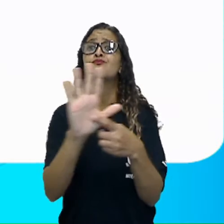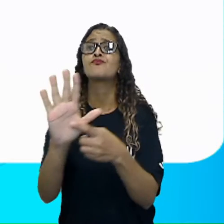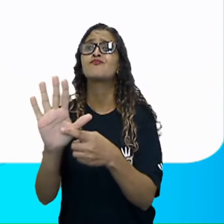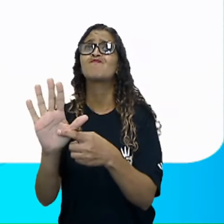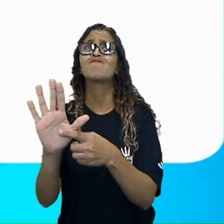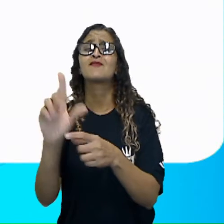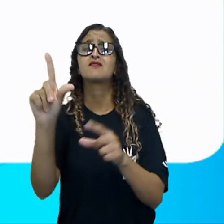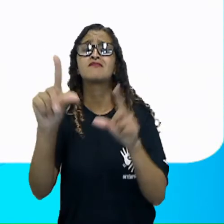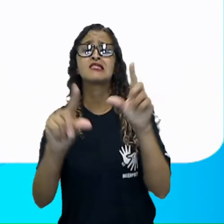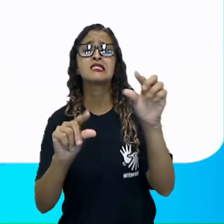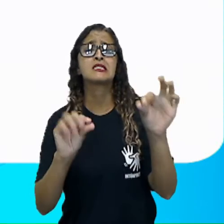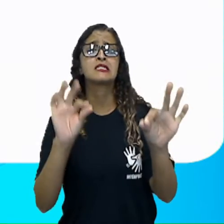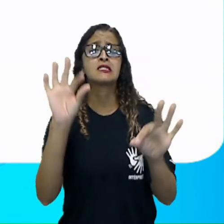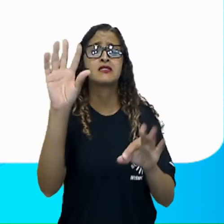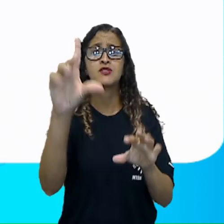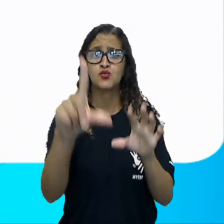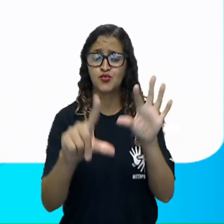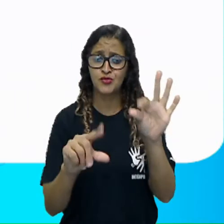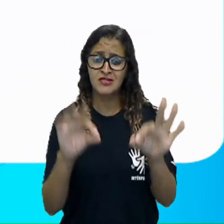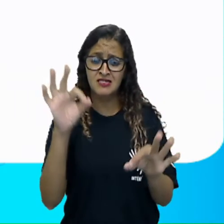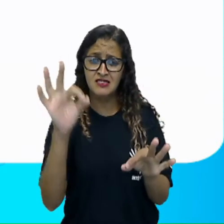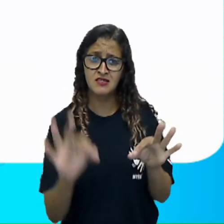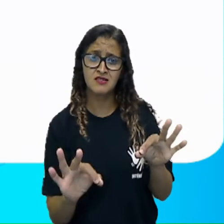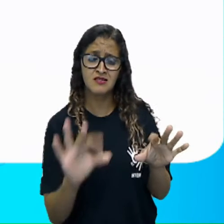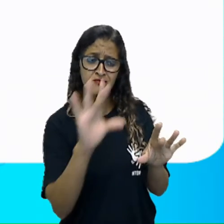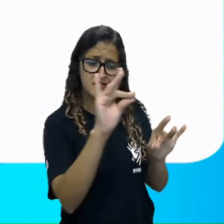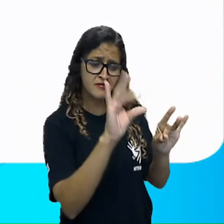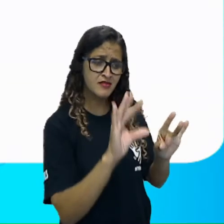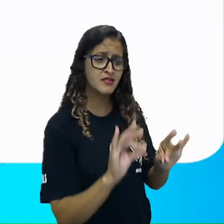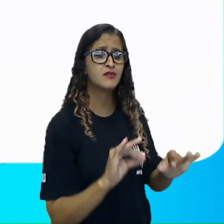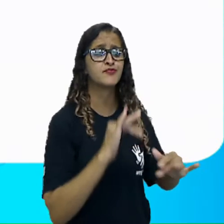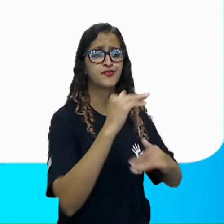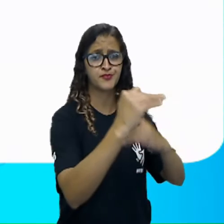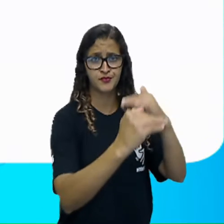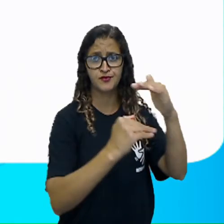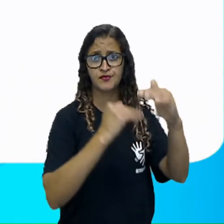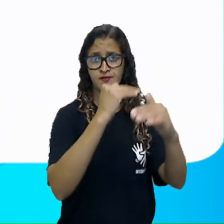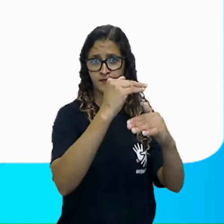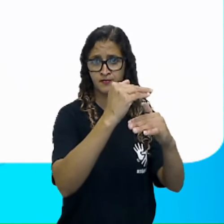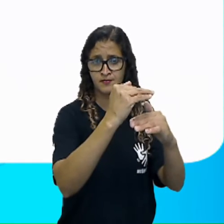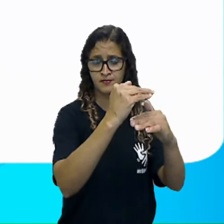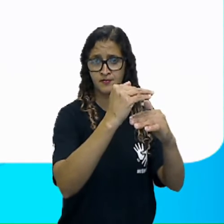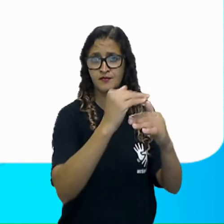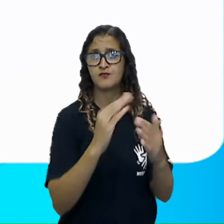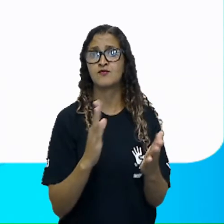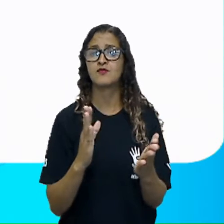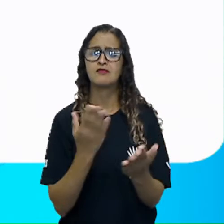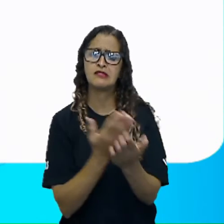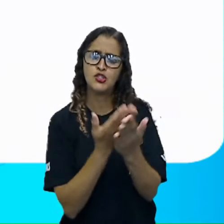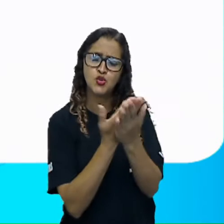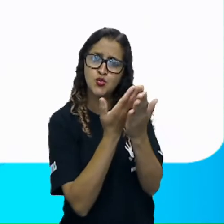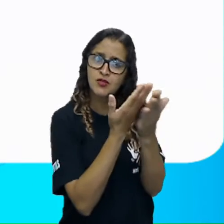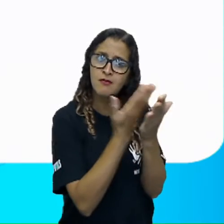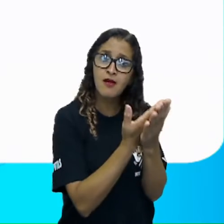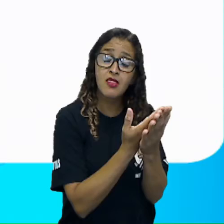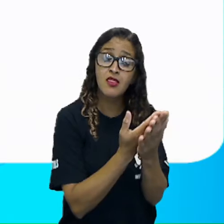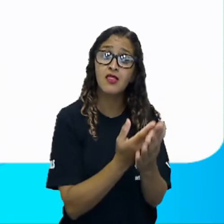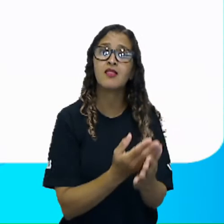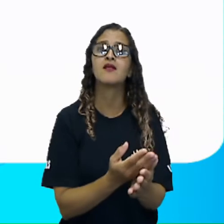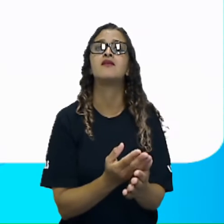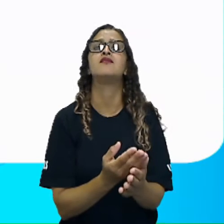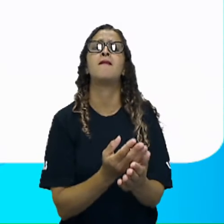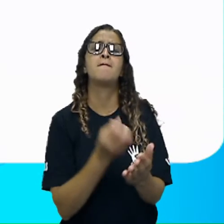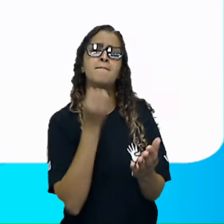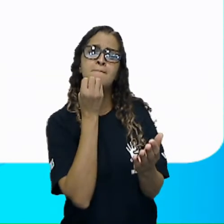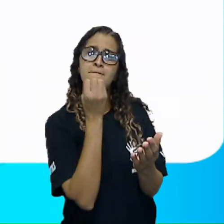principais características é fundamental para desenvolver boas jornadas de estudos. Presta atenção,